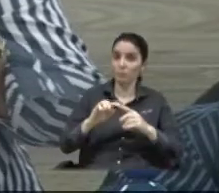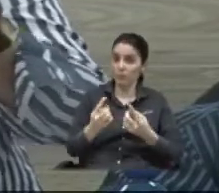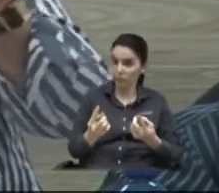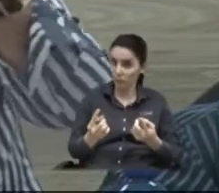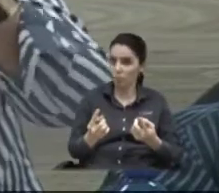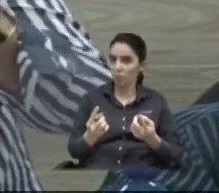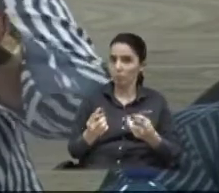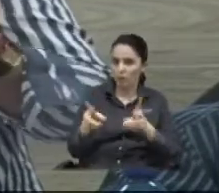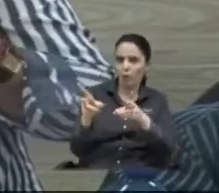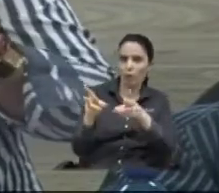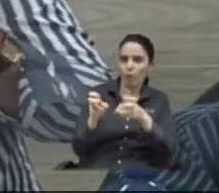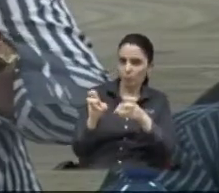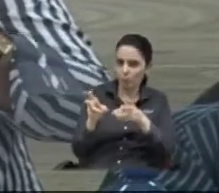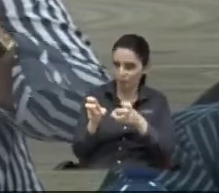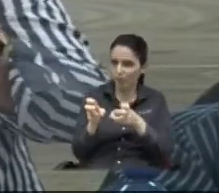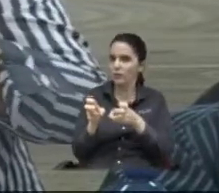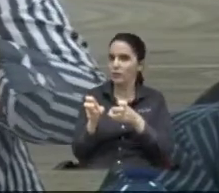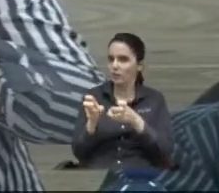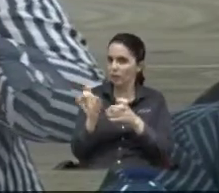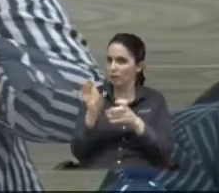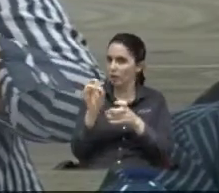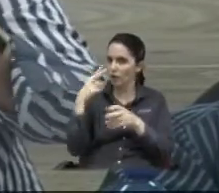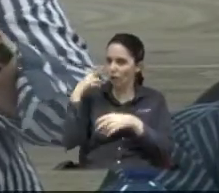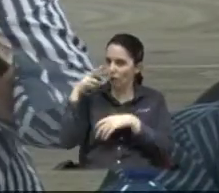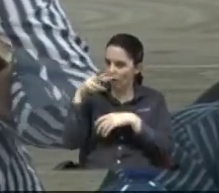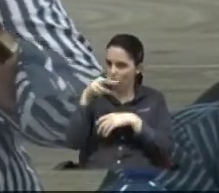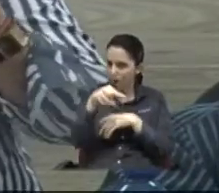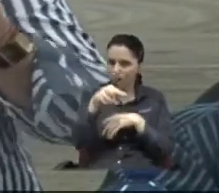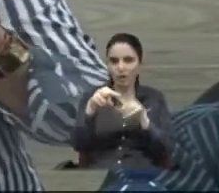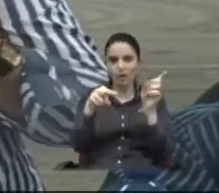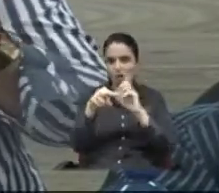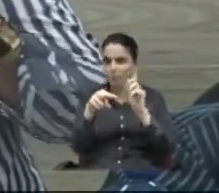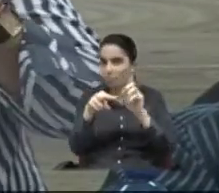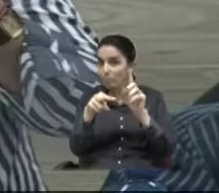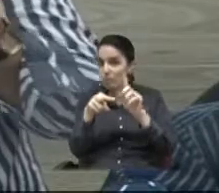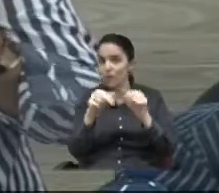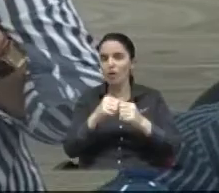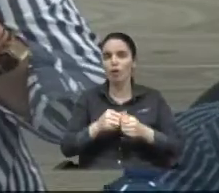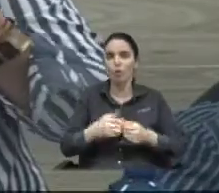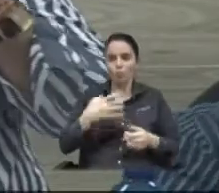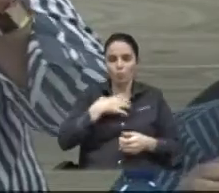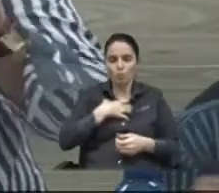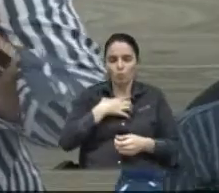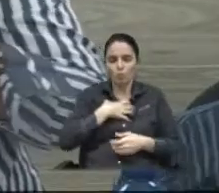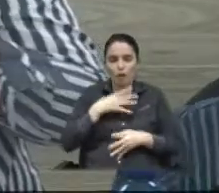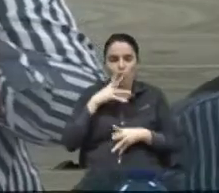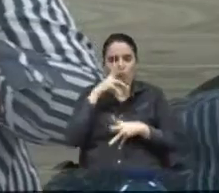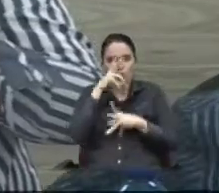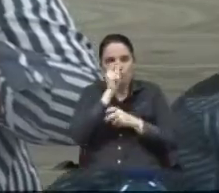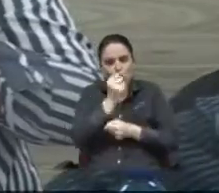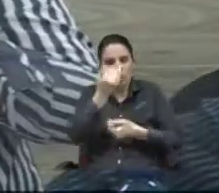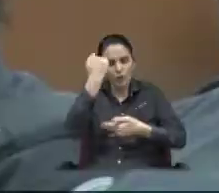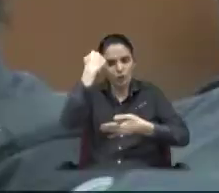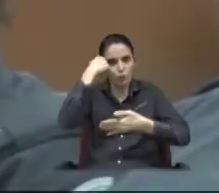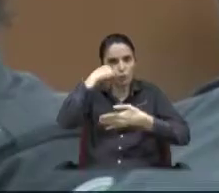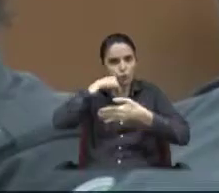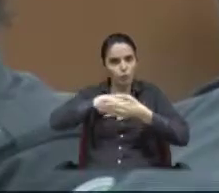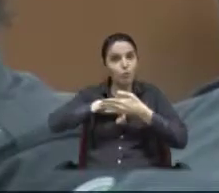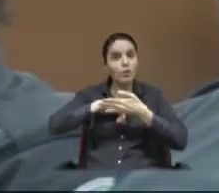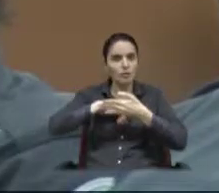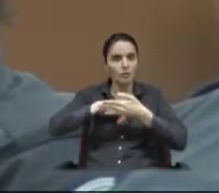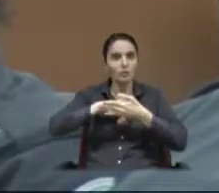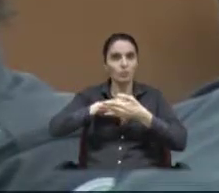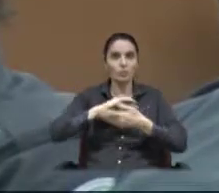gente vê que não era só aparência física que importa é que a força da mulher ela vai muito mais além do que